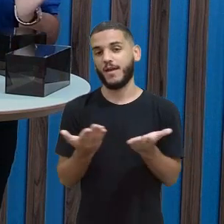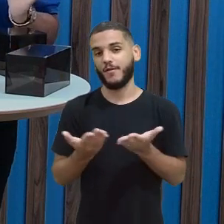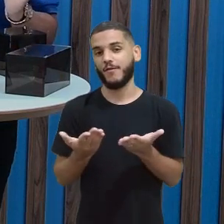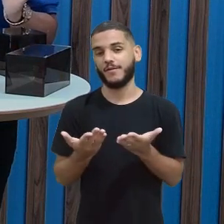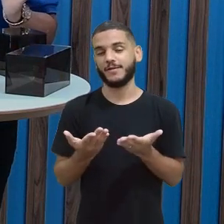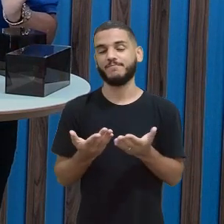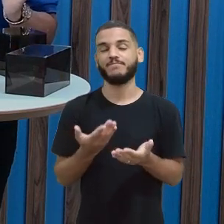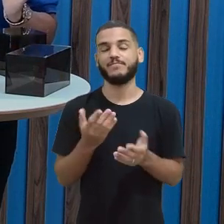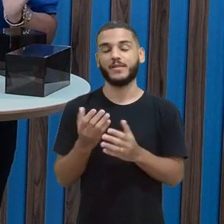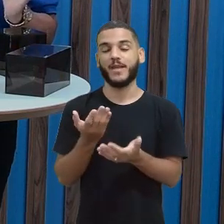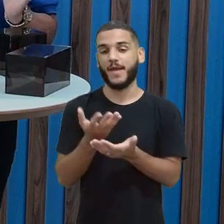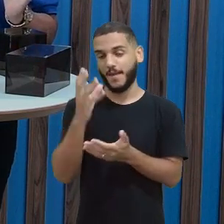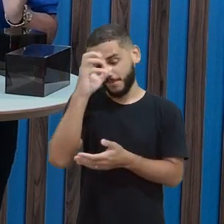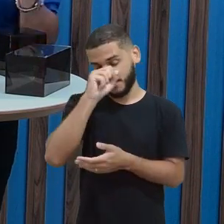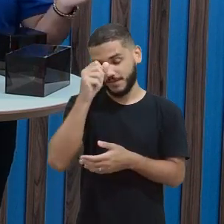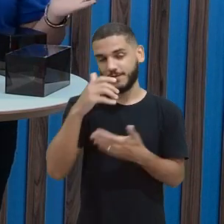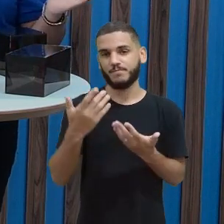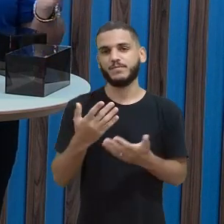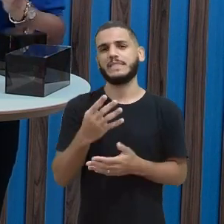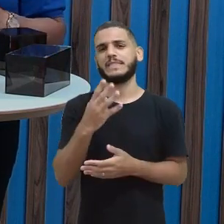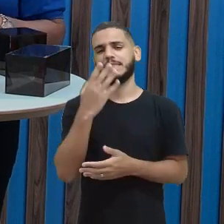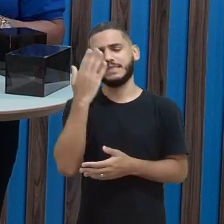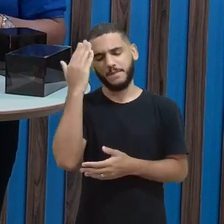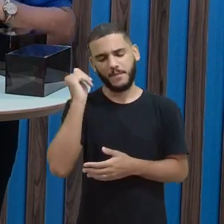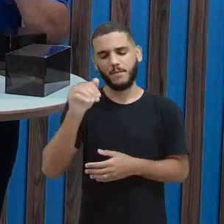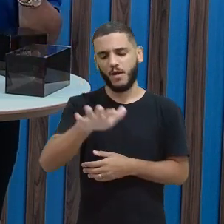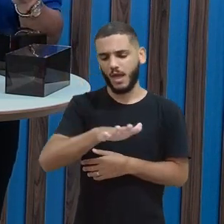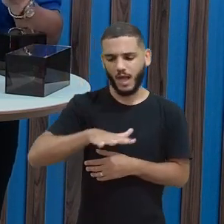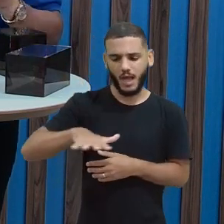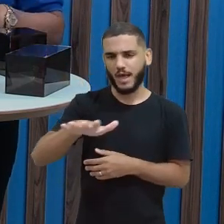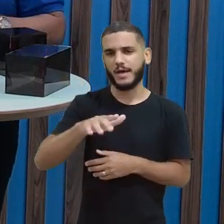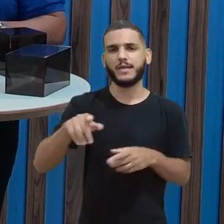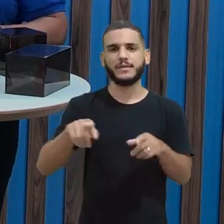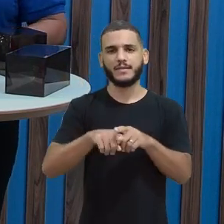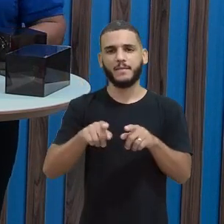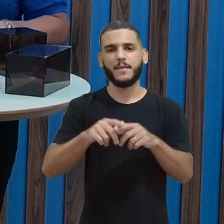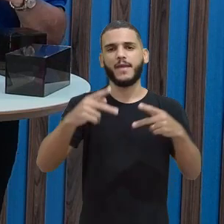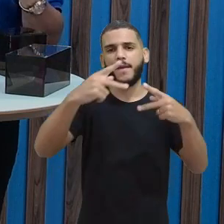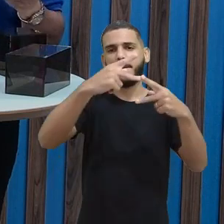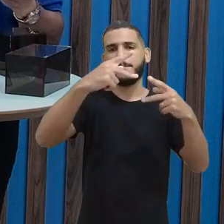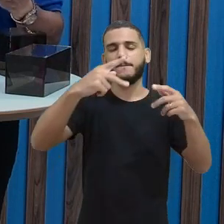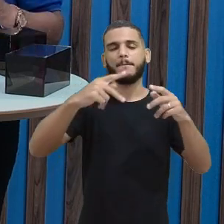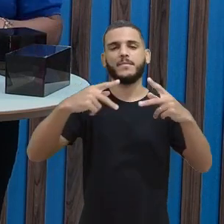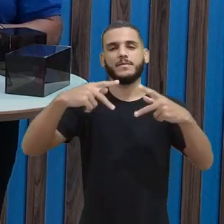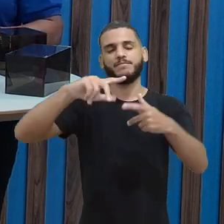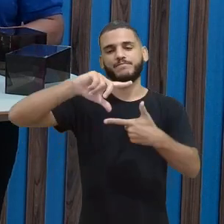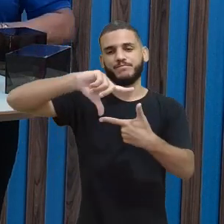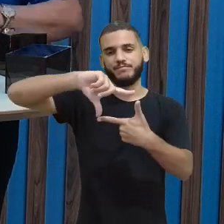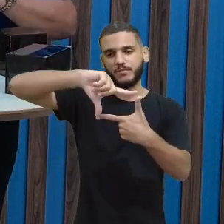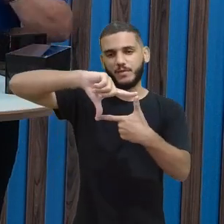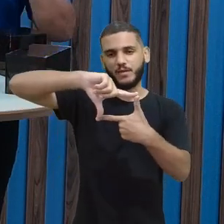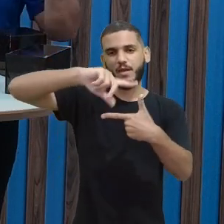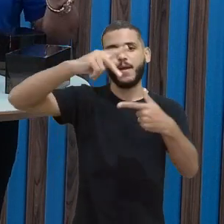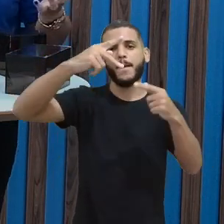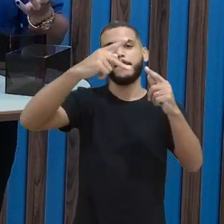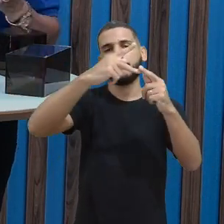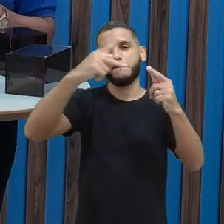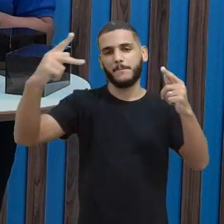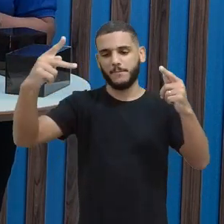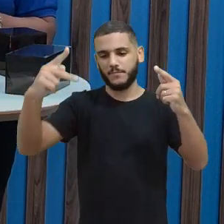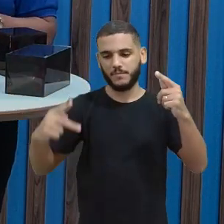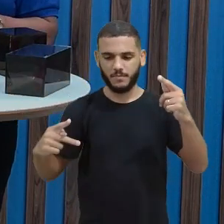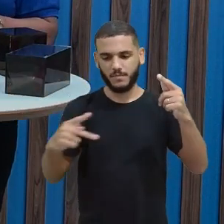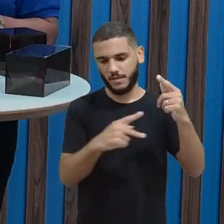A gente conhece área, a gente conhece perímetro, a gente conhece volume, né? Temos que fazer